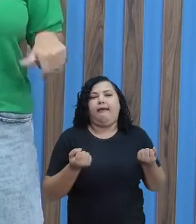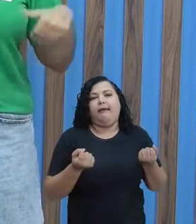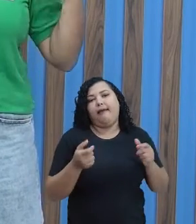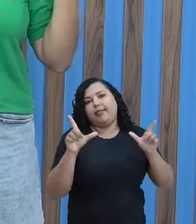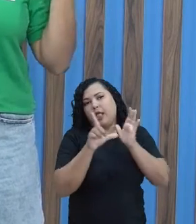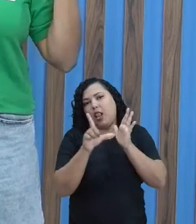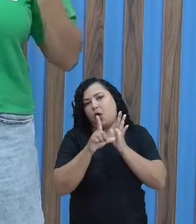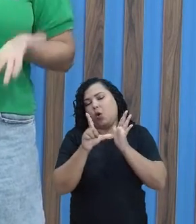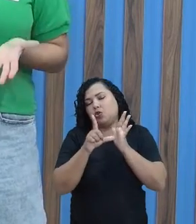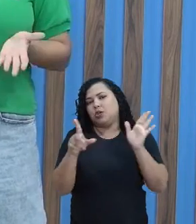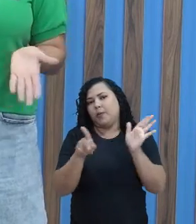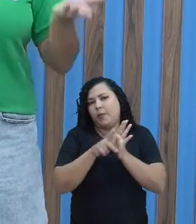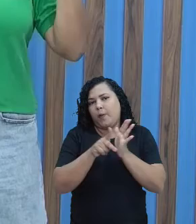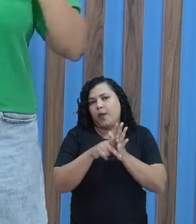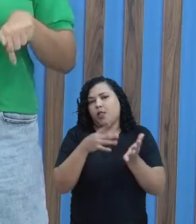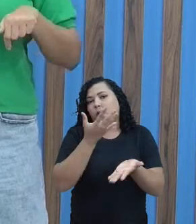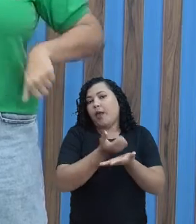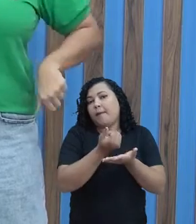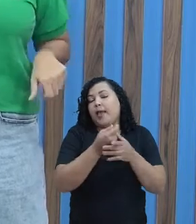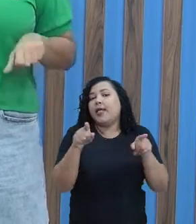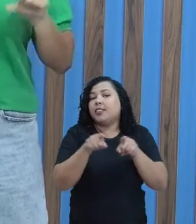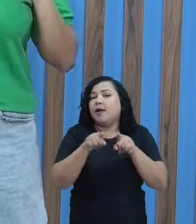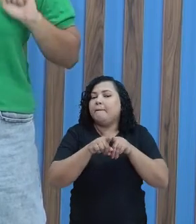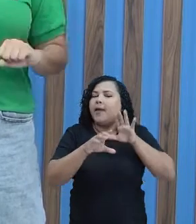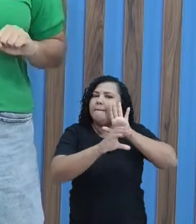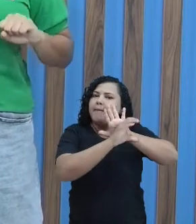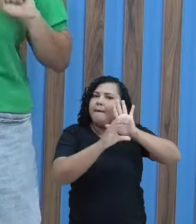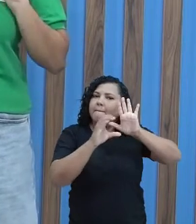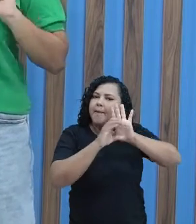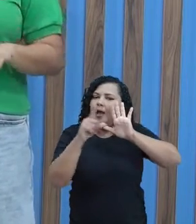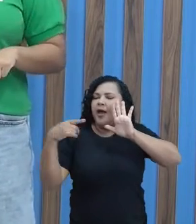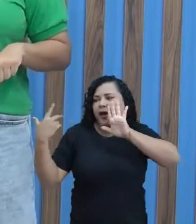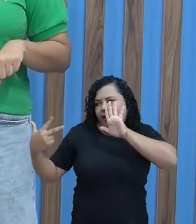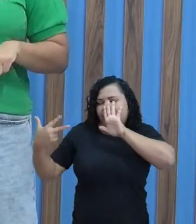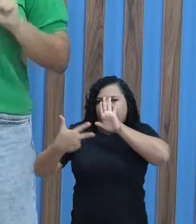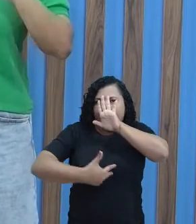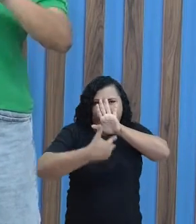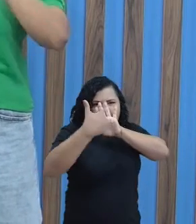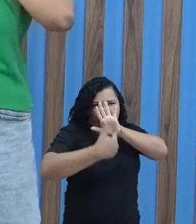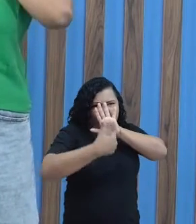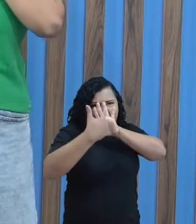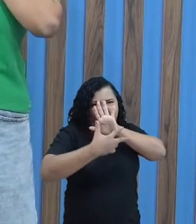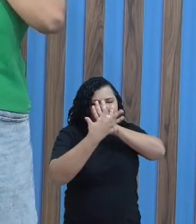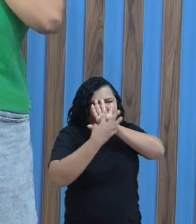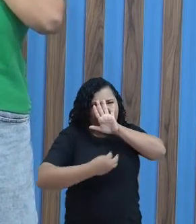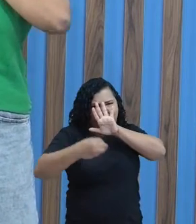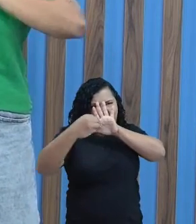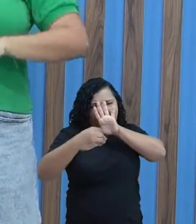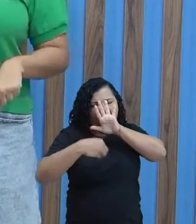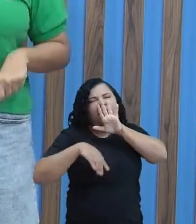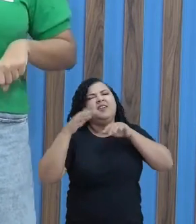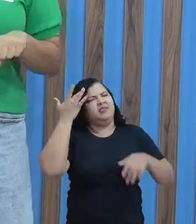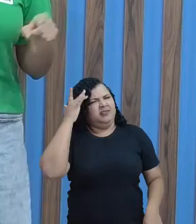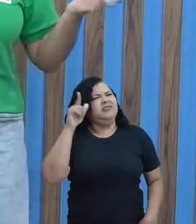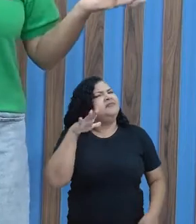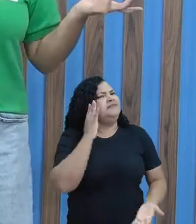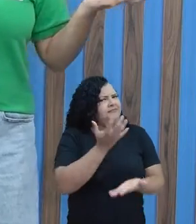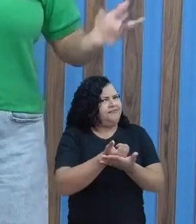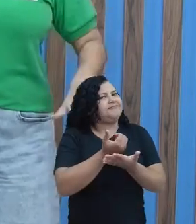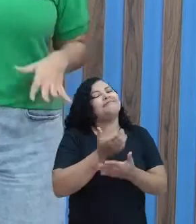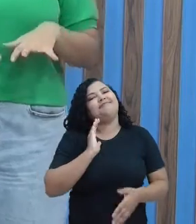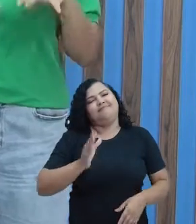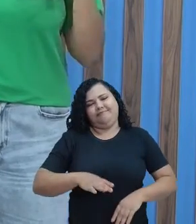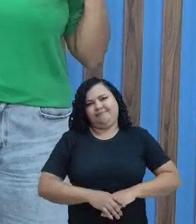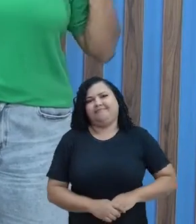nas lojas de aplicativo, quanto pelo QR Code que aparecerá na tela. Mas eu acho que vocês já têm baixados, né? Por